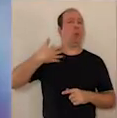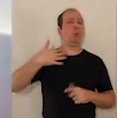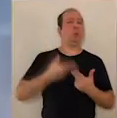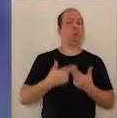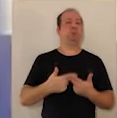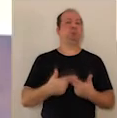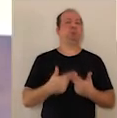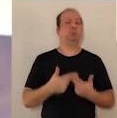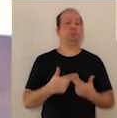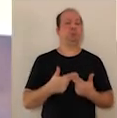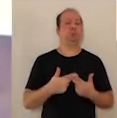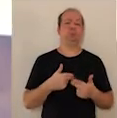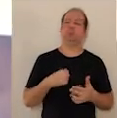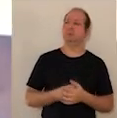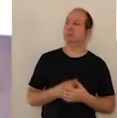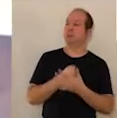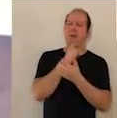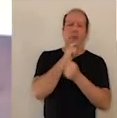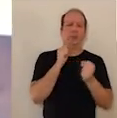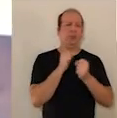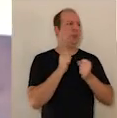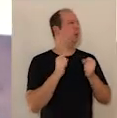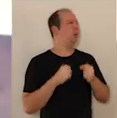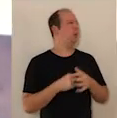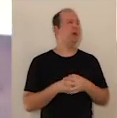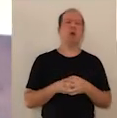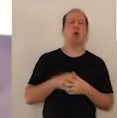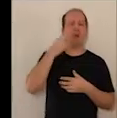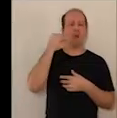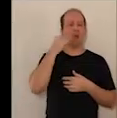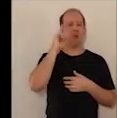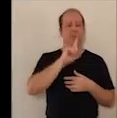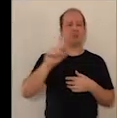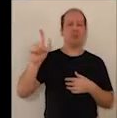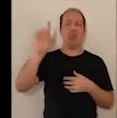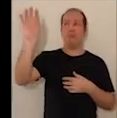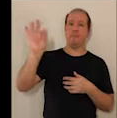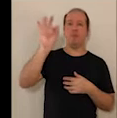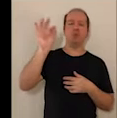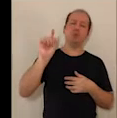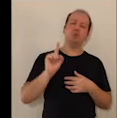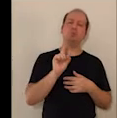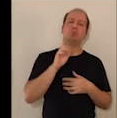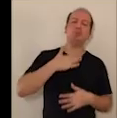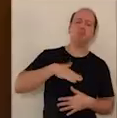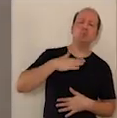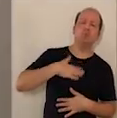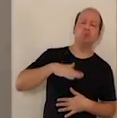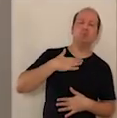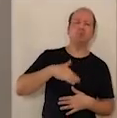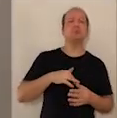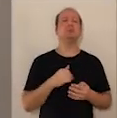Ah, que frio! Volpone sai. Mosca entra cautelosamente. A